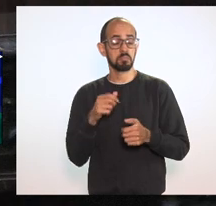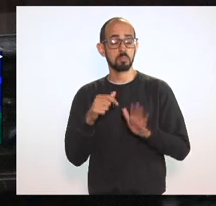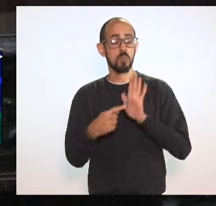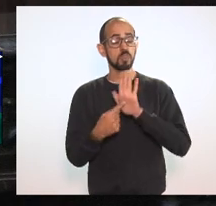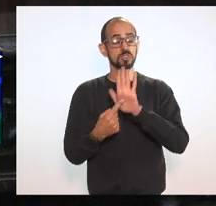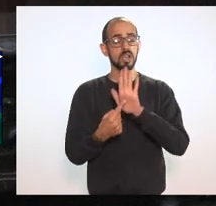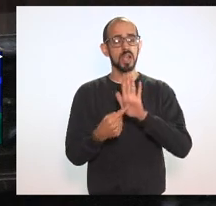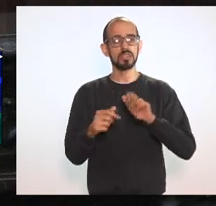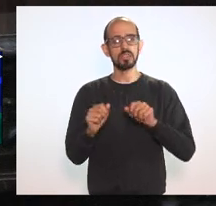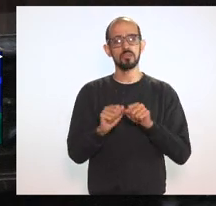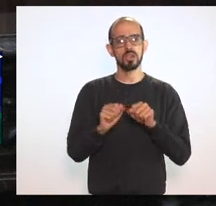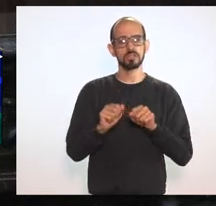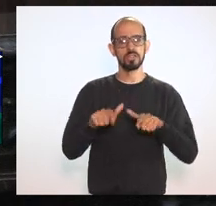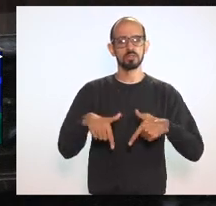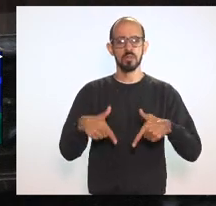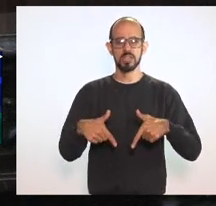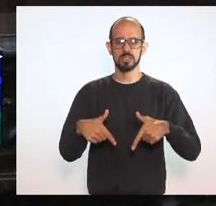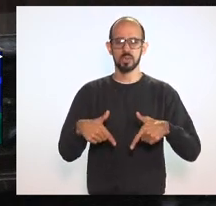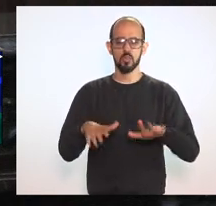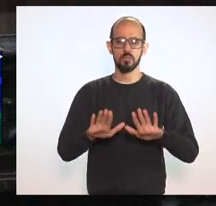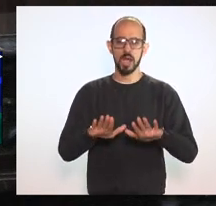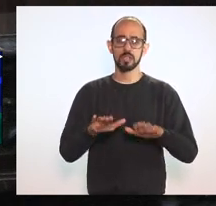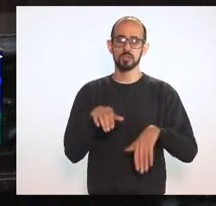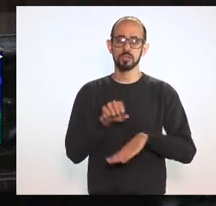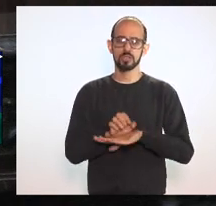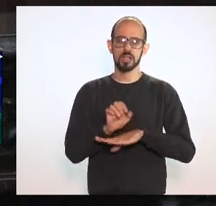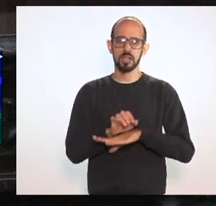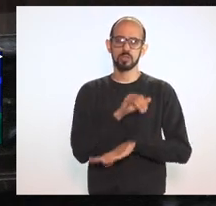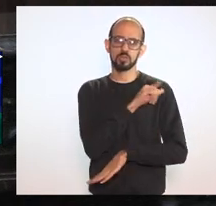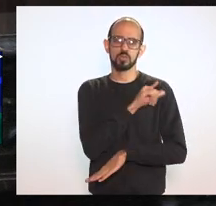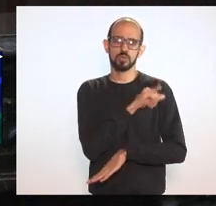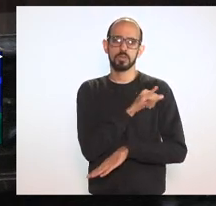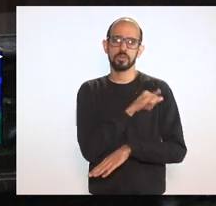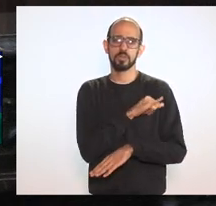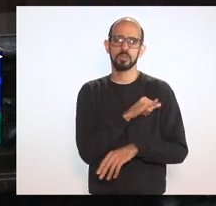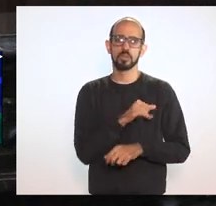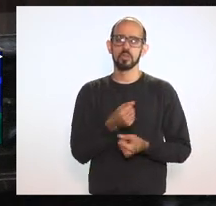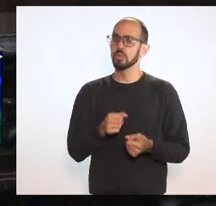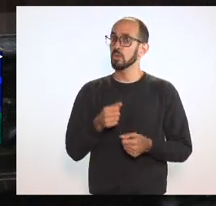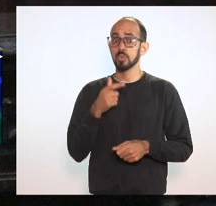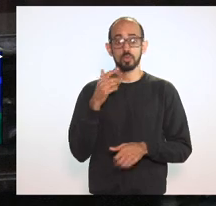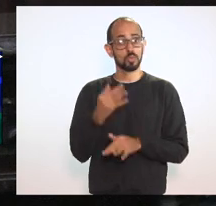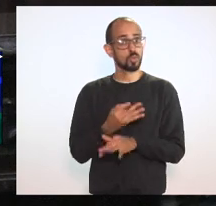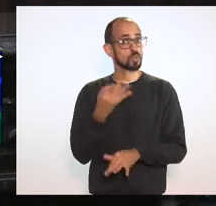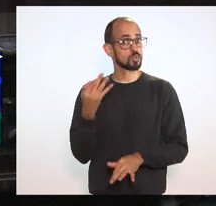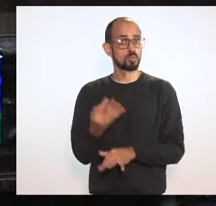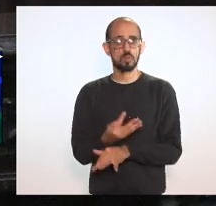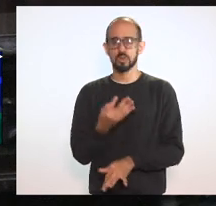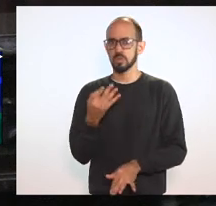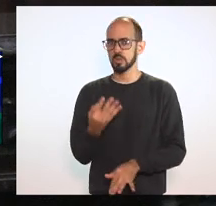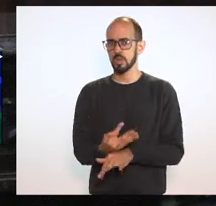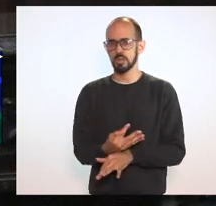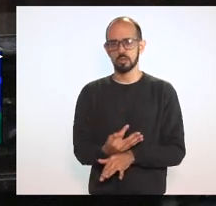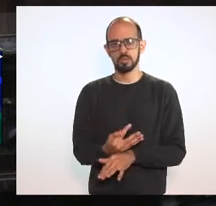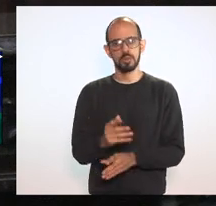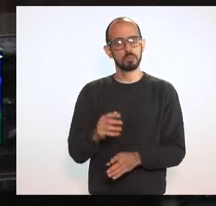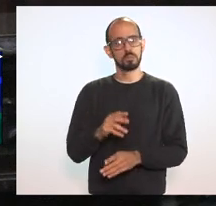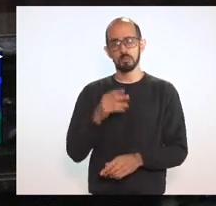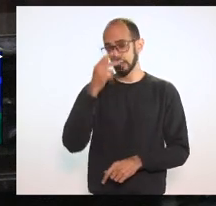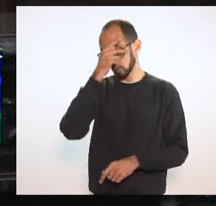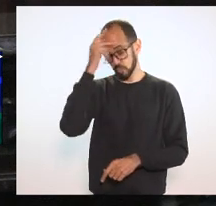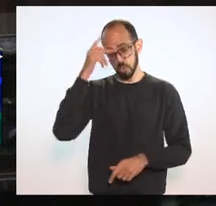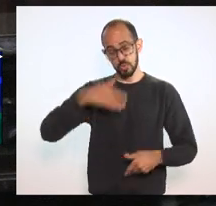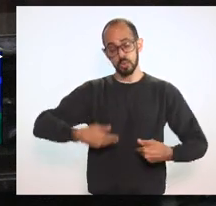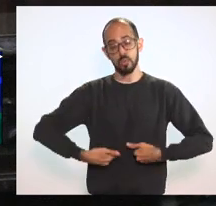séria o senhor presidente porque o Estado do Rio de Janeiro parece parece com a pandemia tem pessoas passando